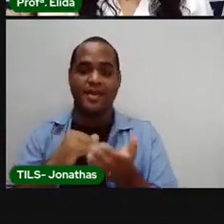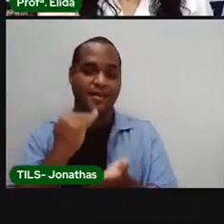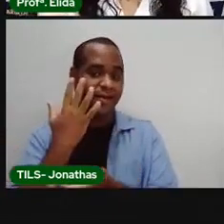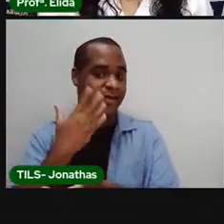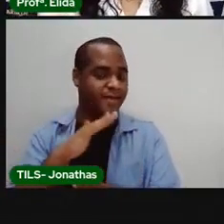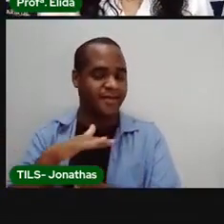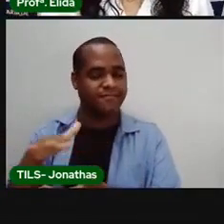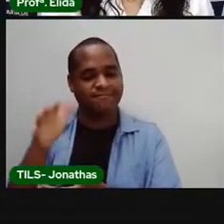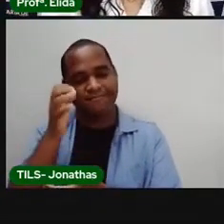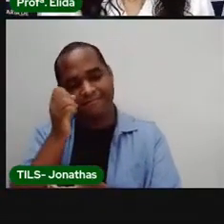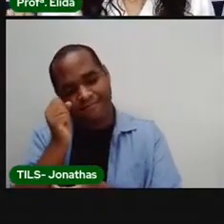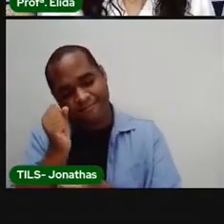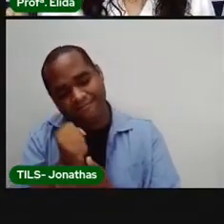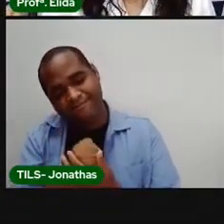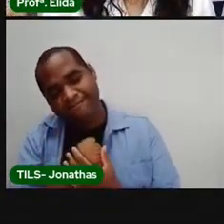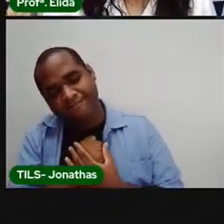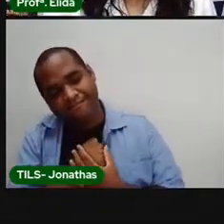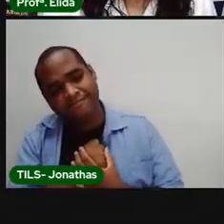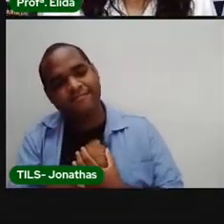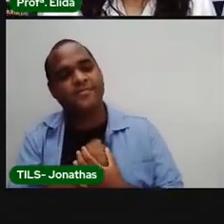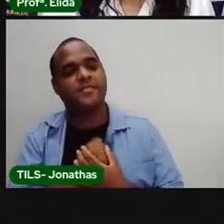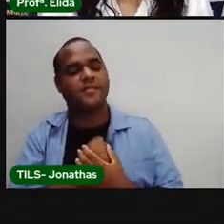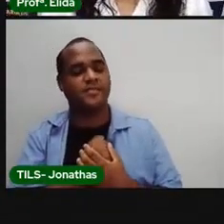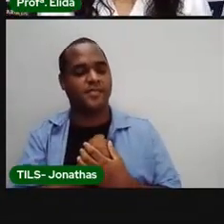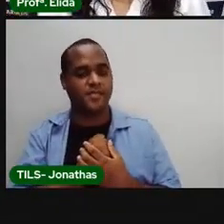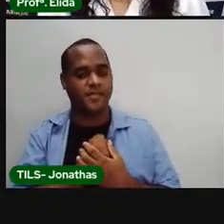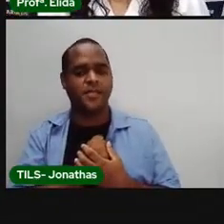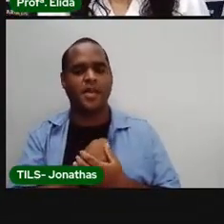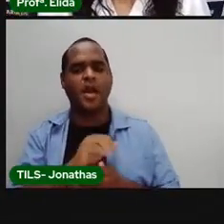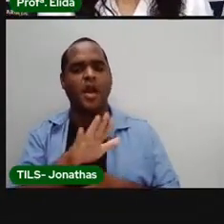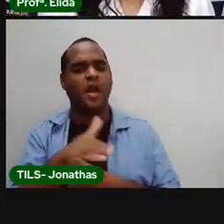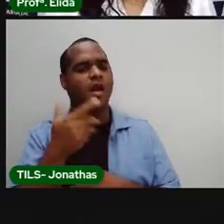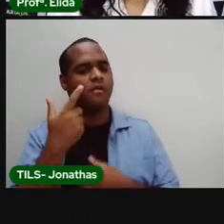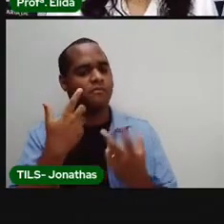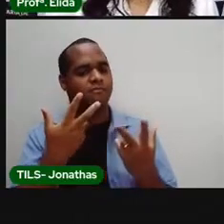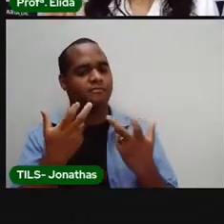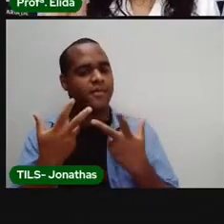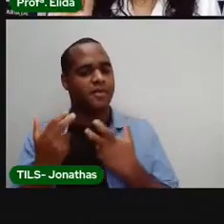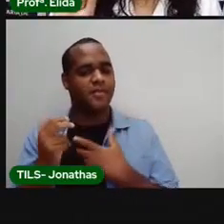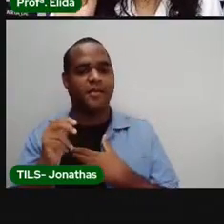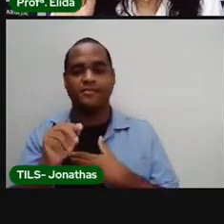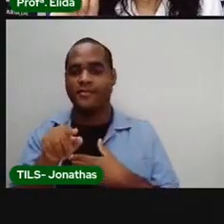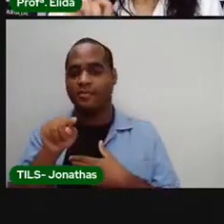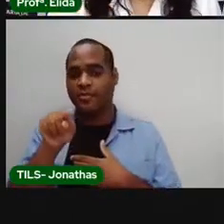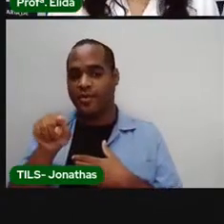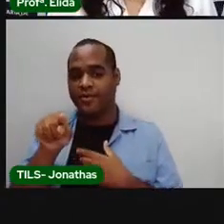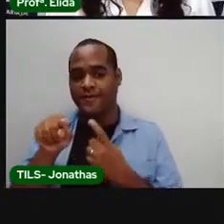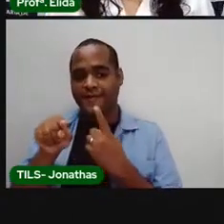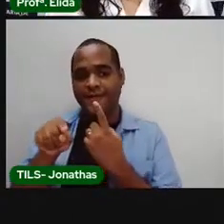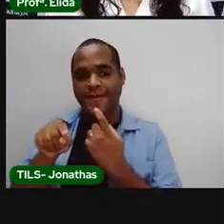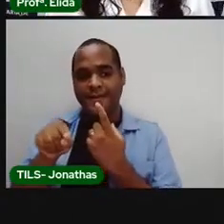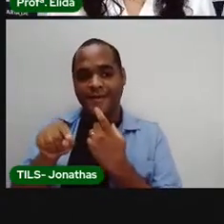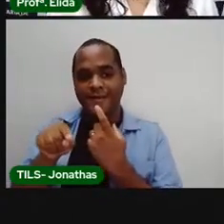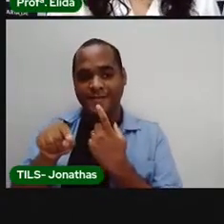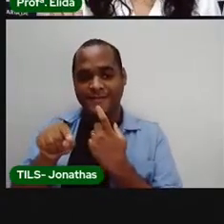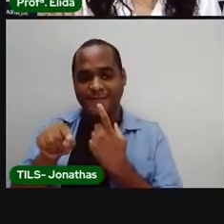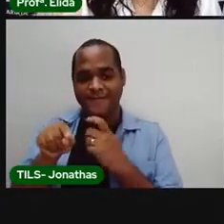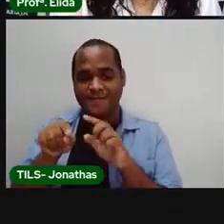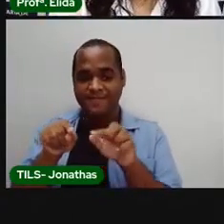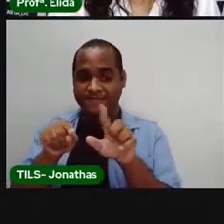Menininha, quando dorme, põe a mão no coração. Olha lá onde a prozinha colocou o pontinho